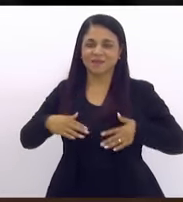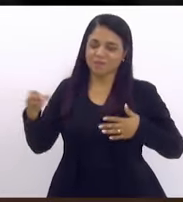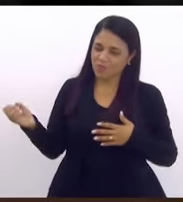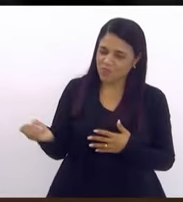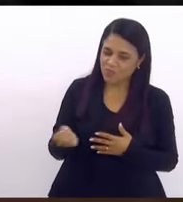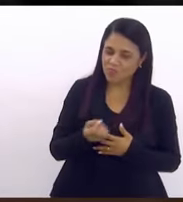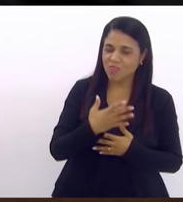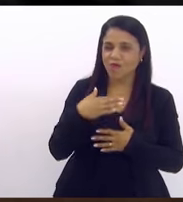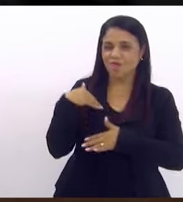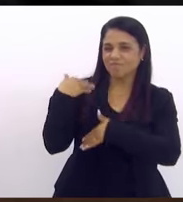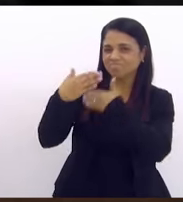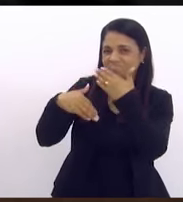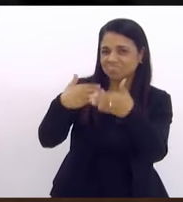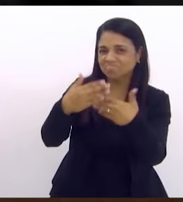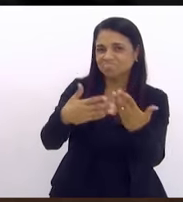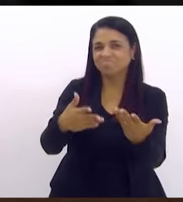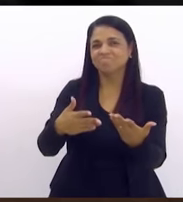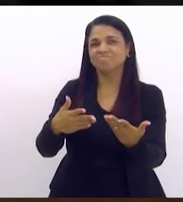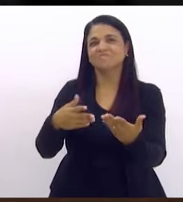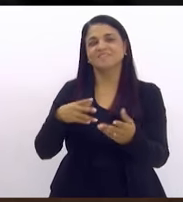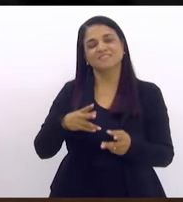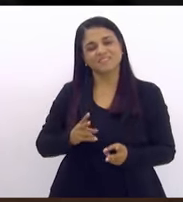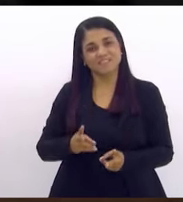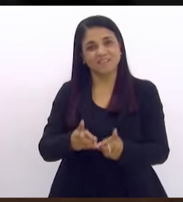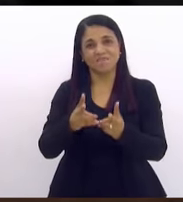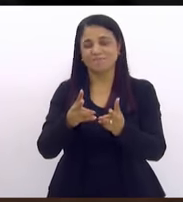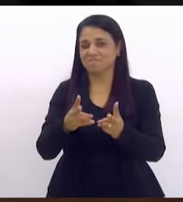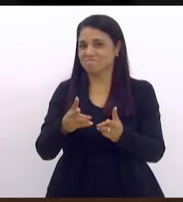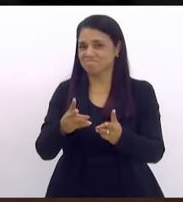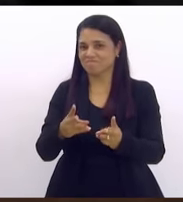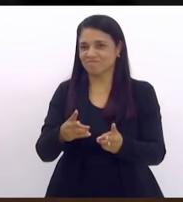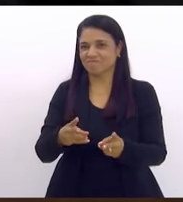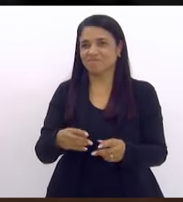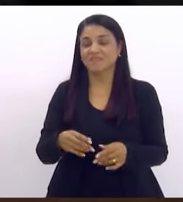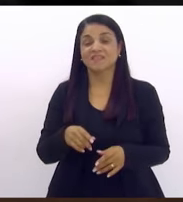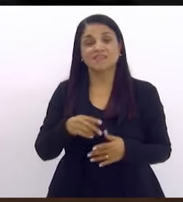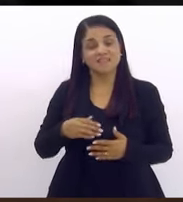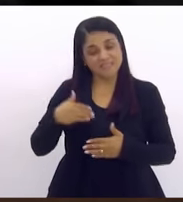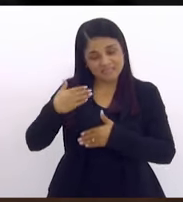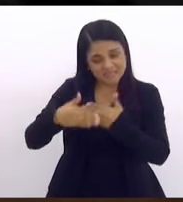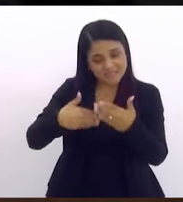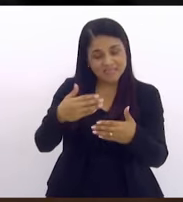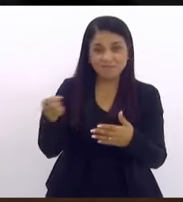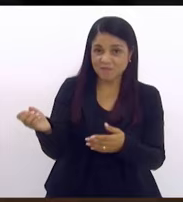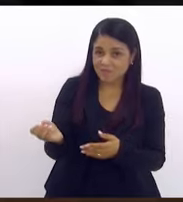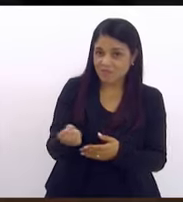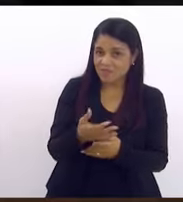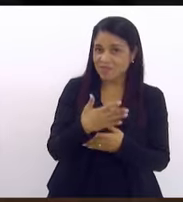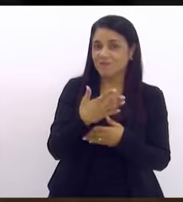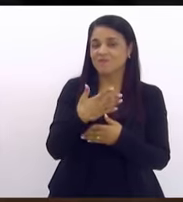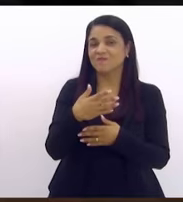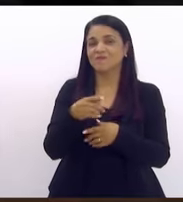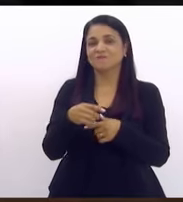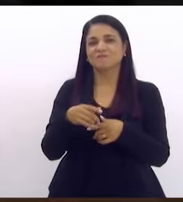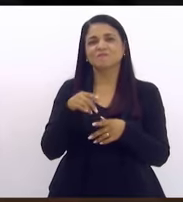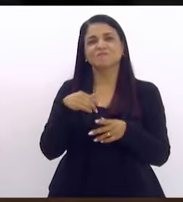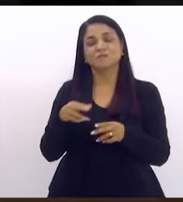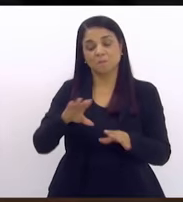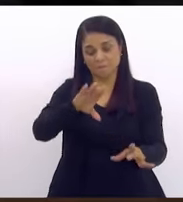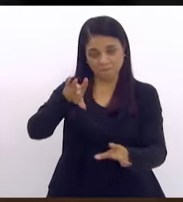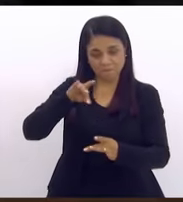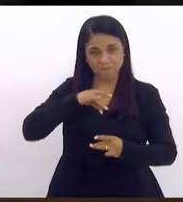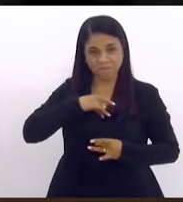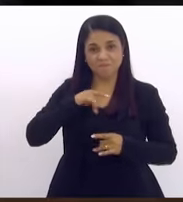etapa que longe está da inatividade essa mesma etapa convida tomar emprestado o título da canção